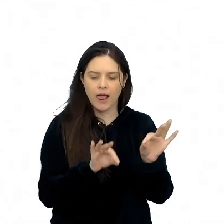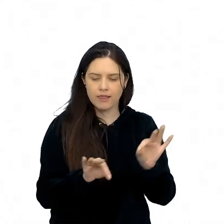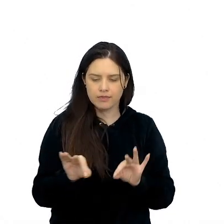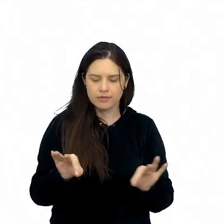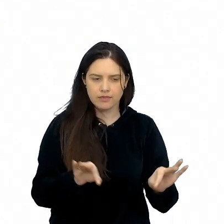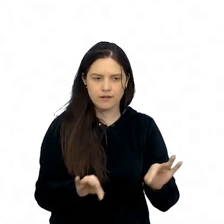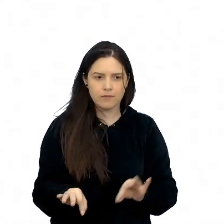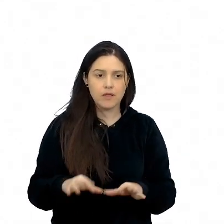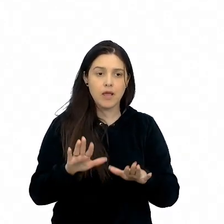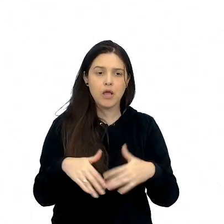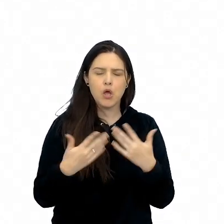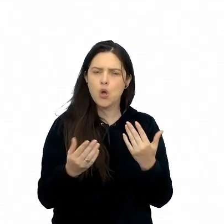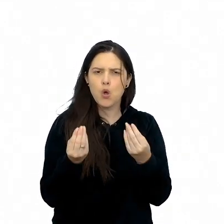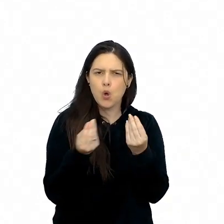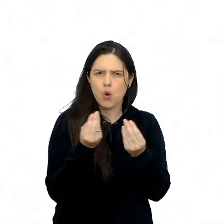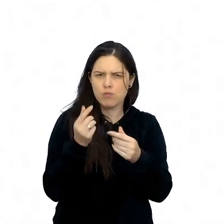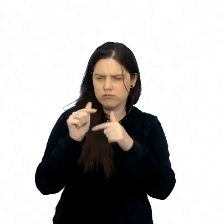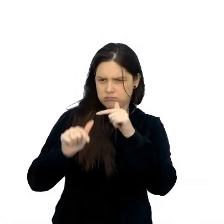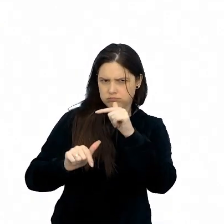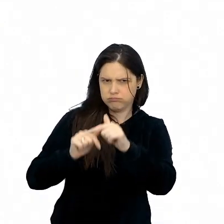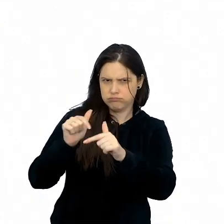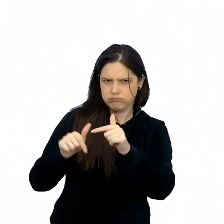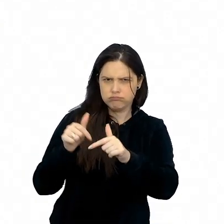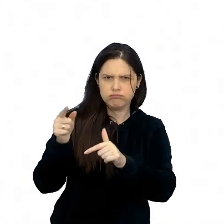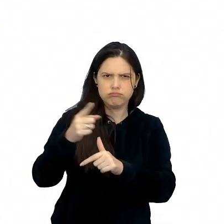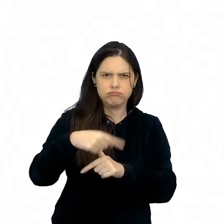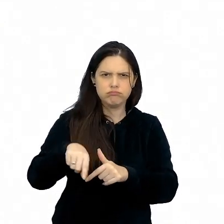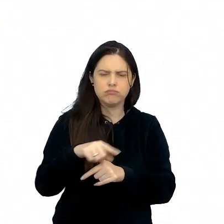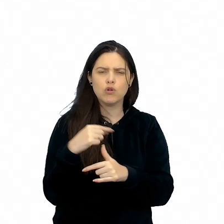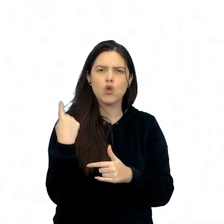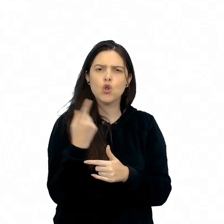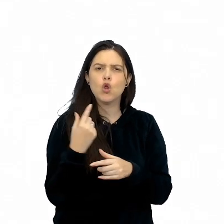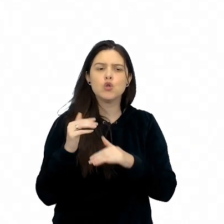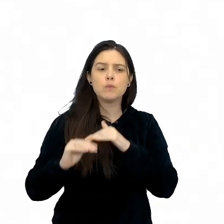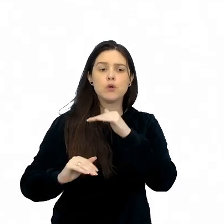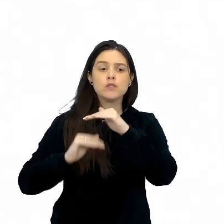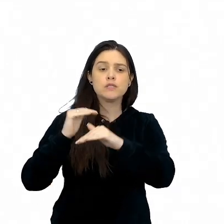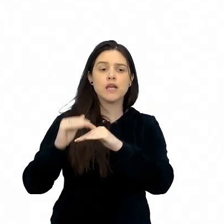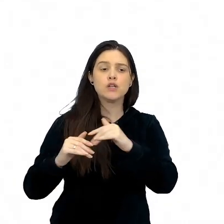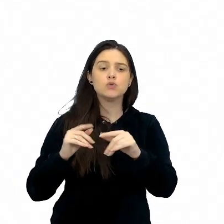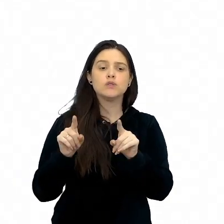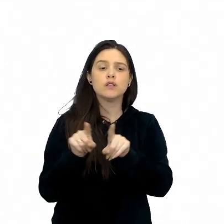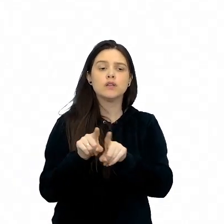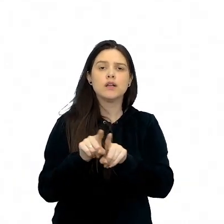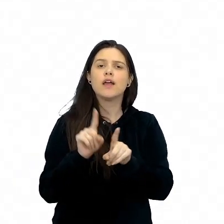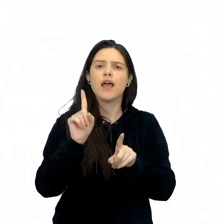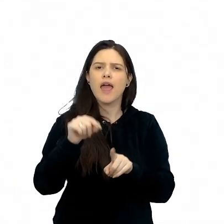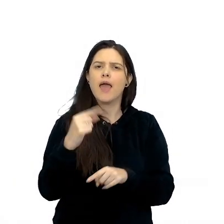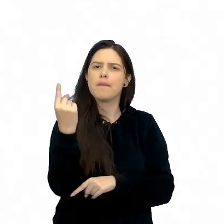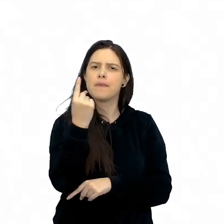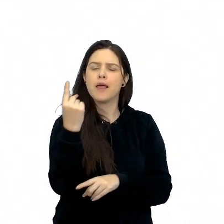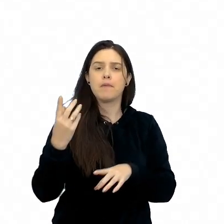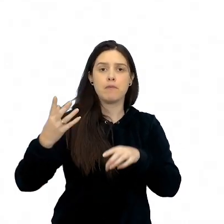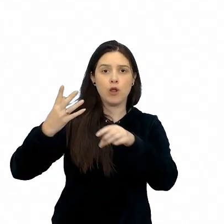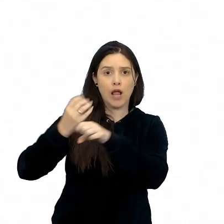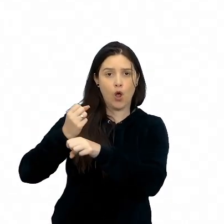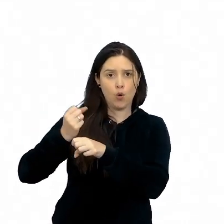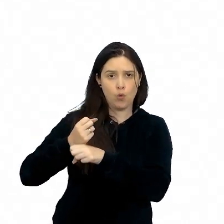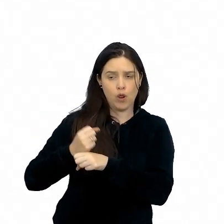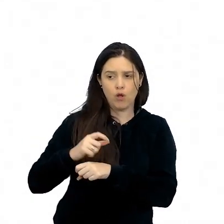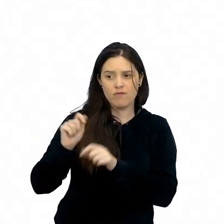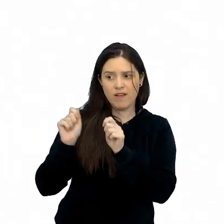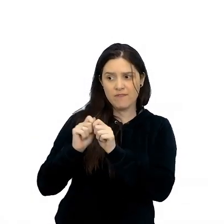essa habilidade que nós temos que trabalhar, quando eu entro nos nossos processos cognitivos, a primeira coisa, calcular. O que ele